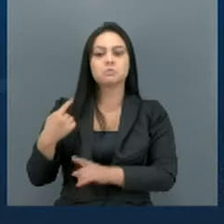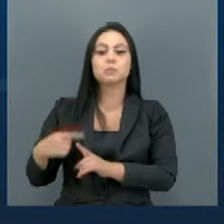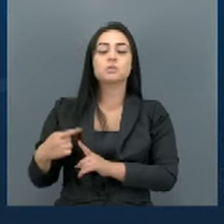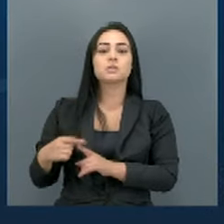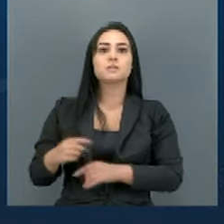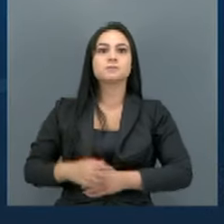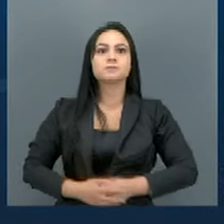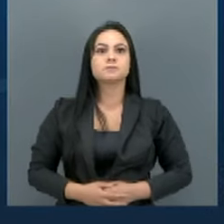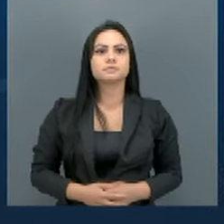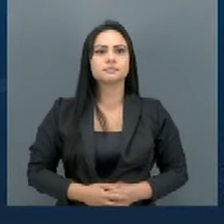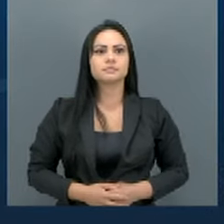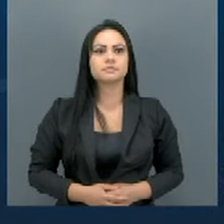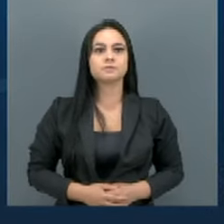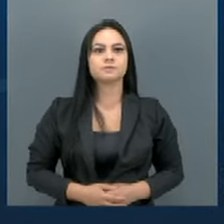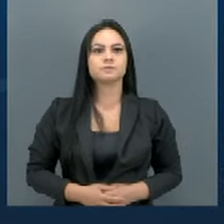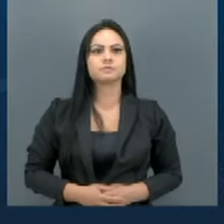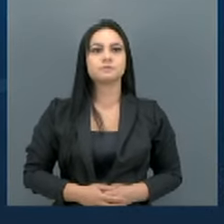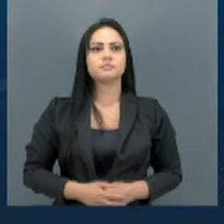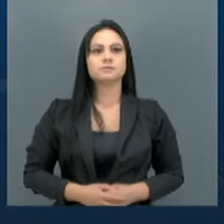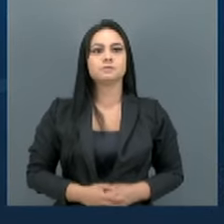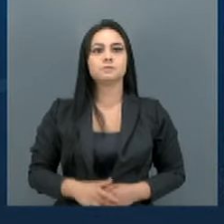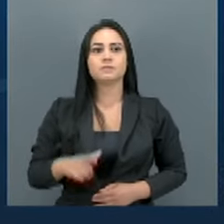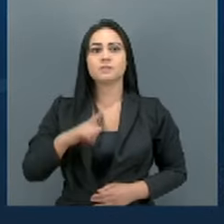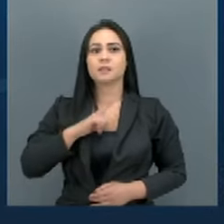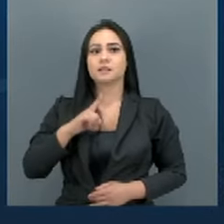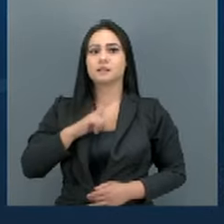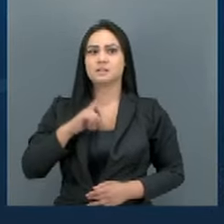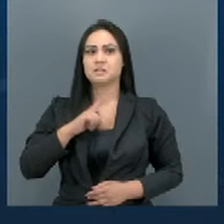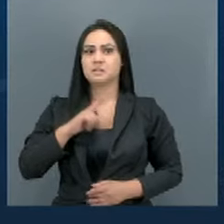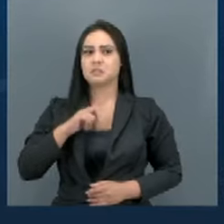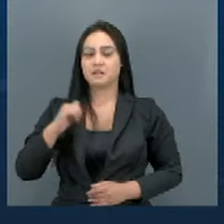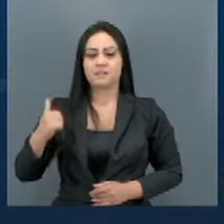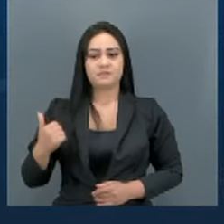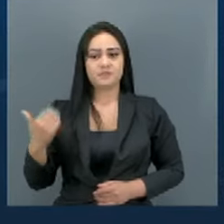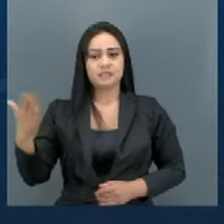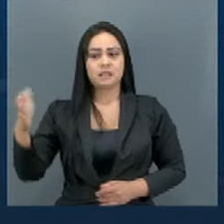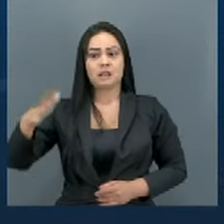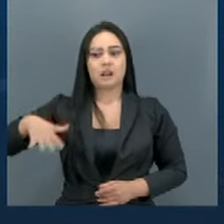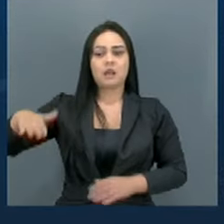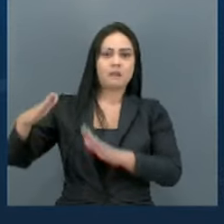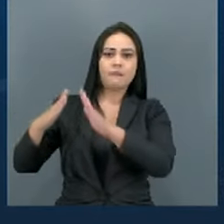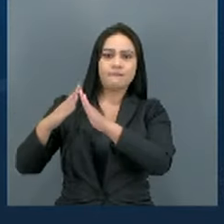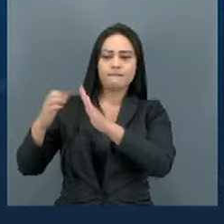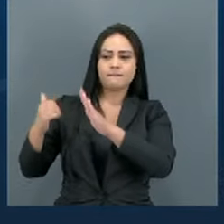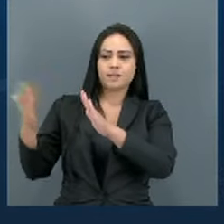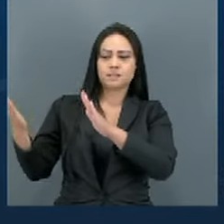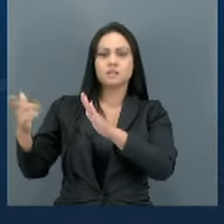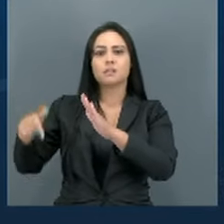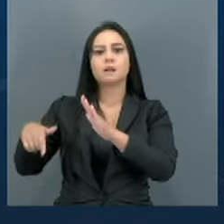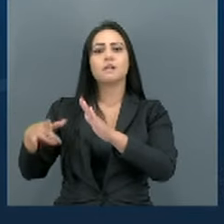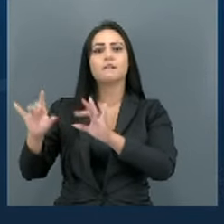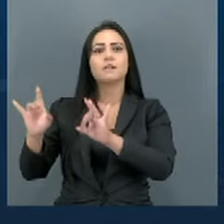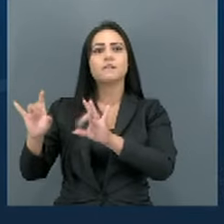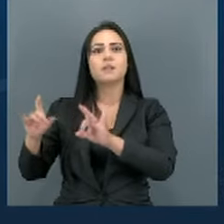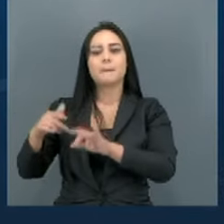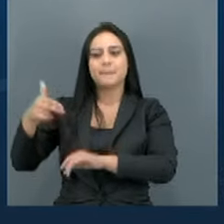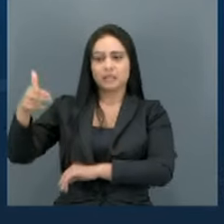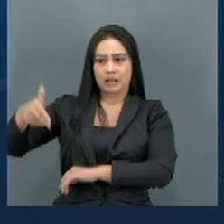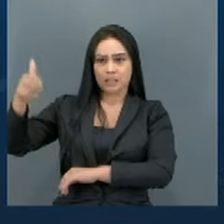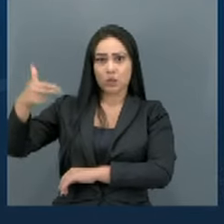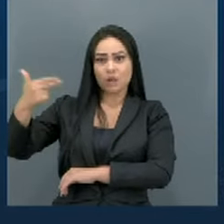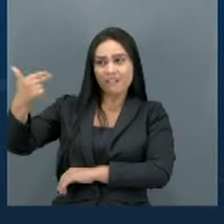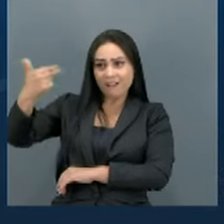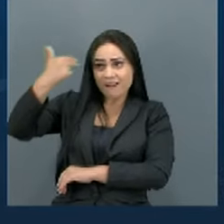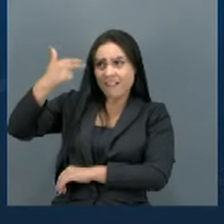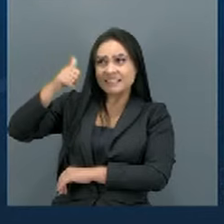tem uma vizinha minha lá em casa, lá, Dona Divina, Ela foi colocada metralhadora na cara